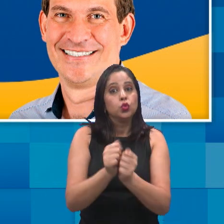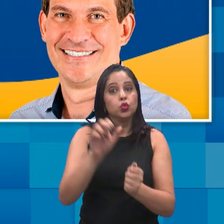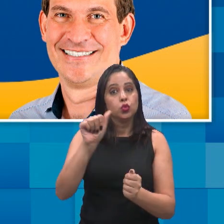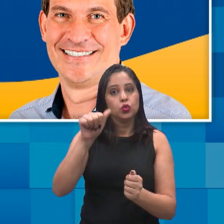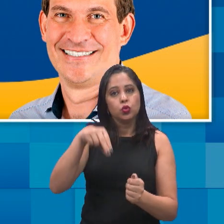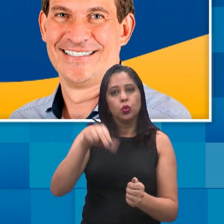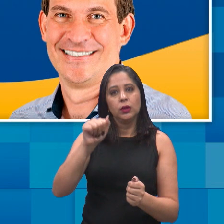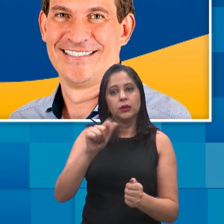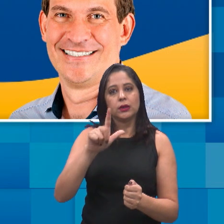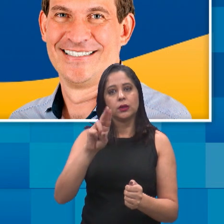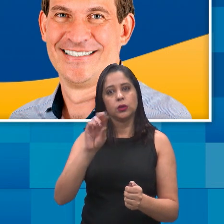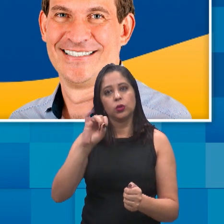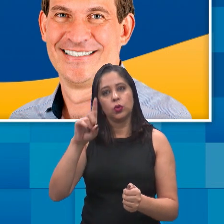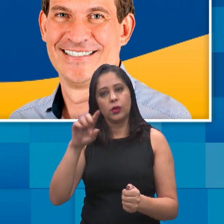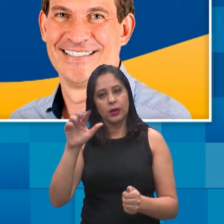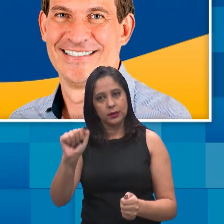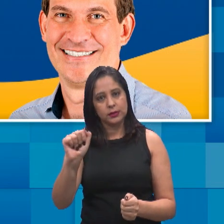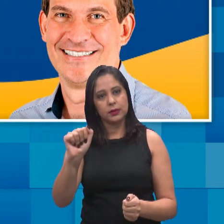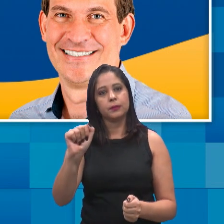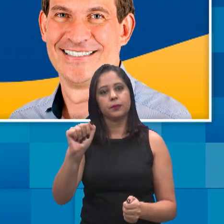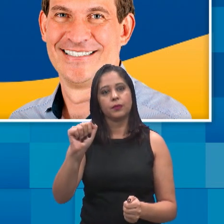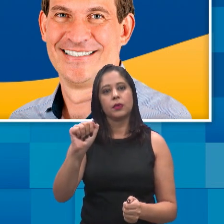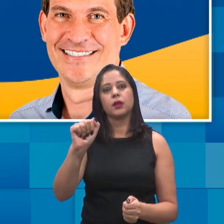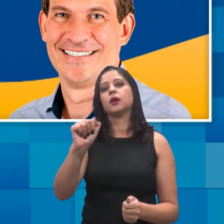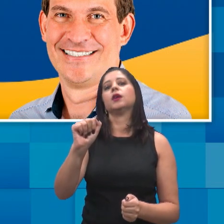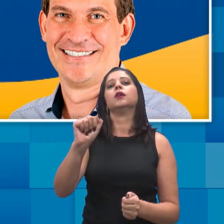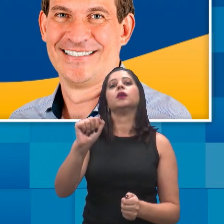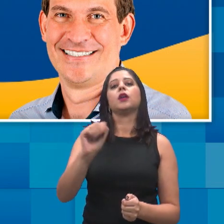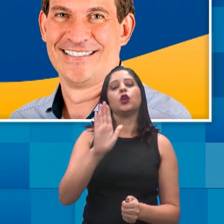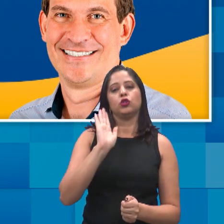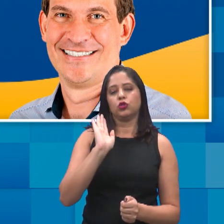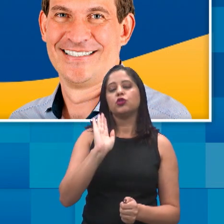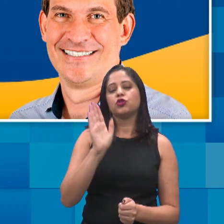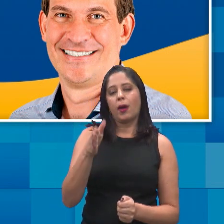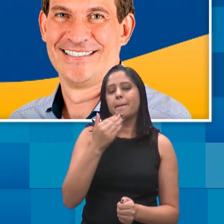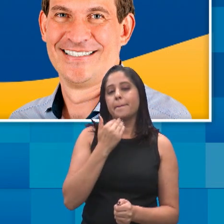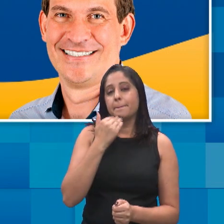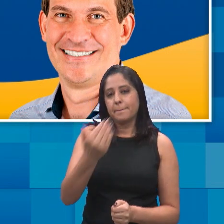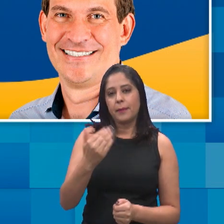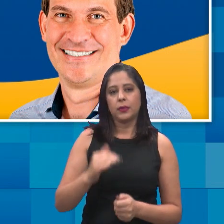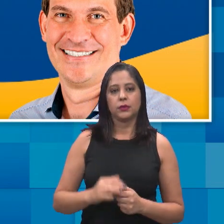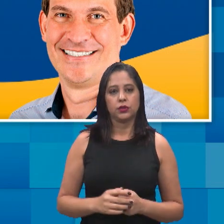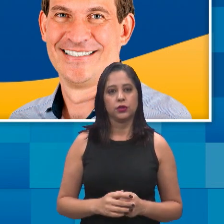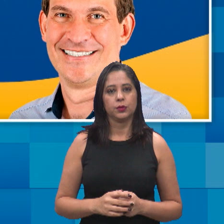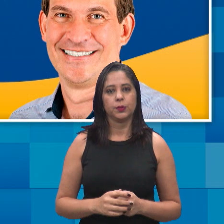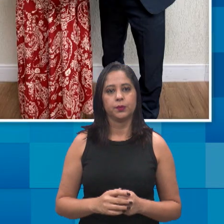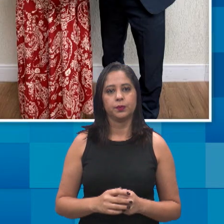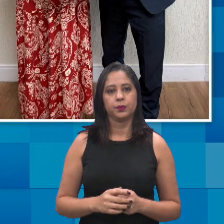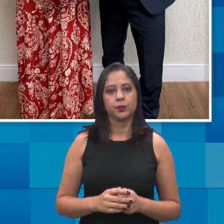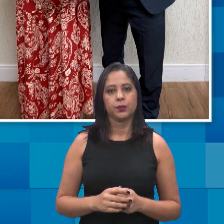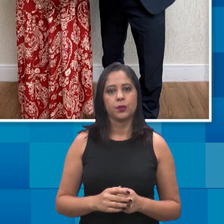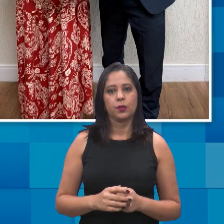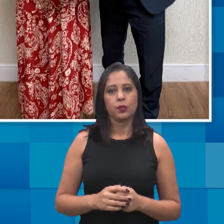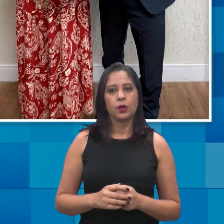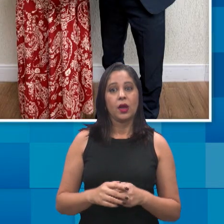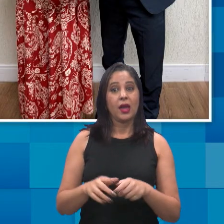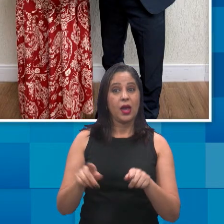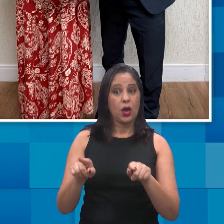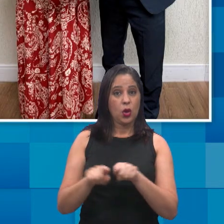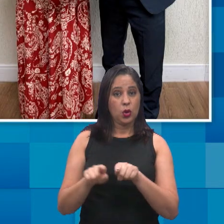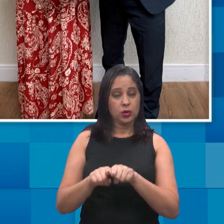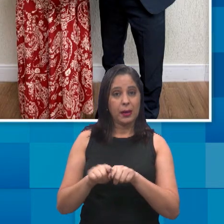nossos pedidos e apresentando aos nossos parceiros. Posteriormente, também, estive no Ministério